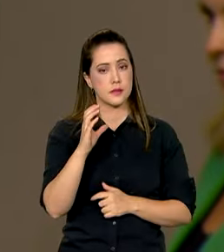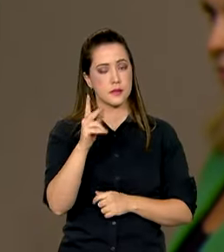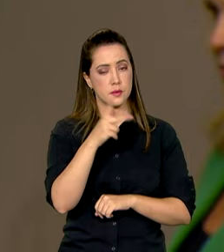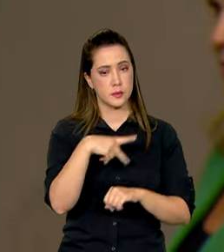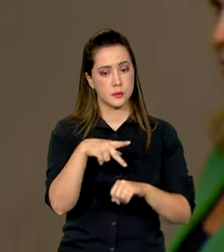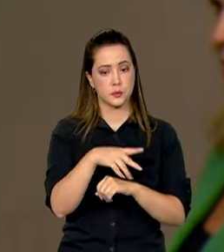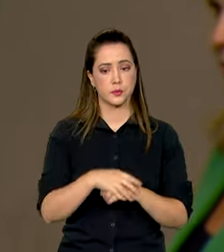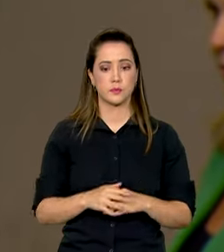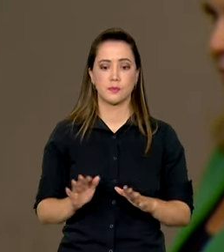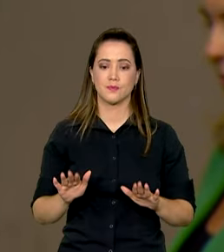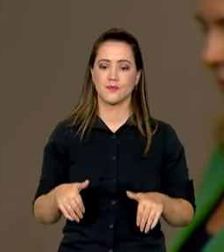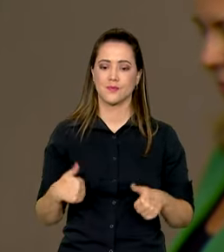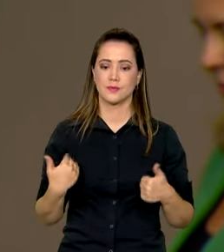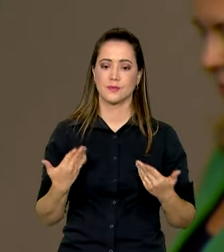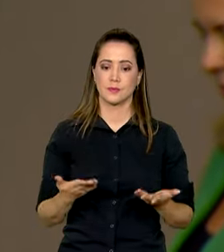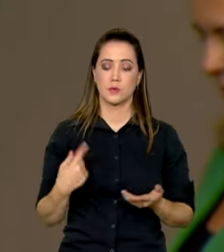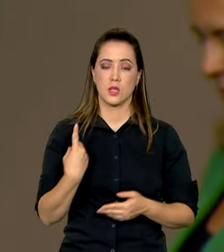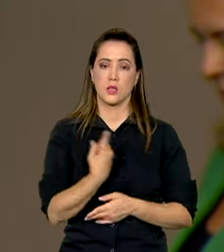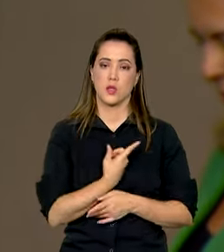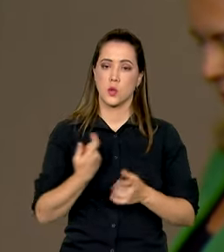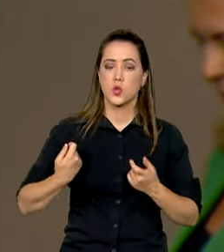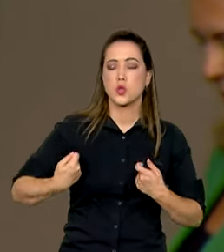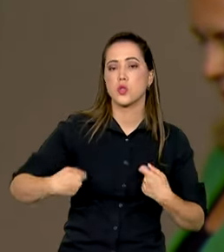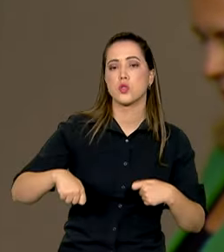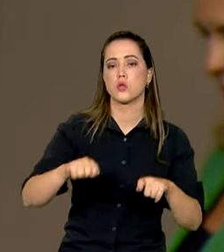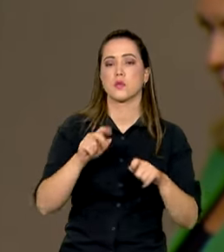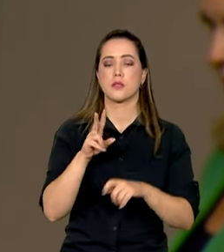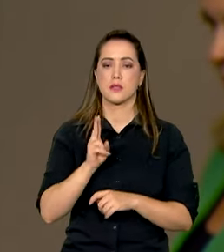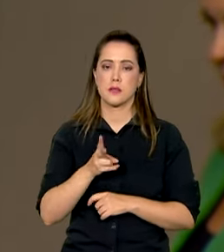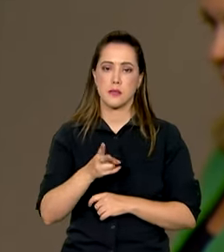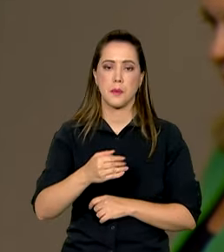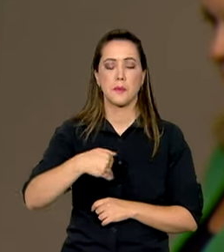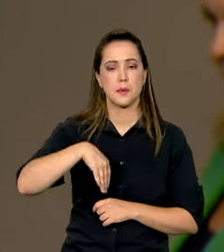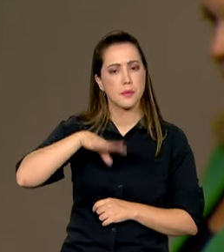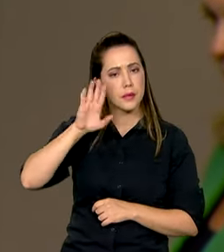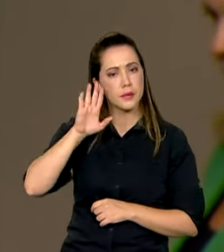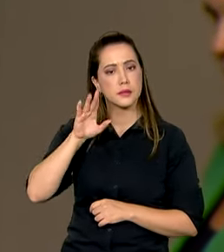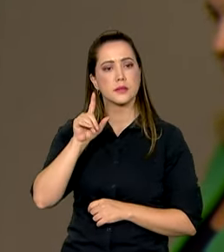país. Então, nós precisamos cada vez mais